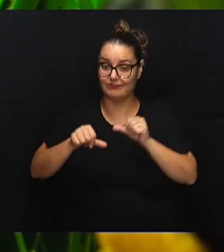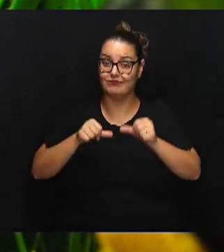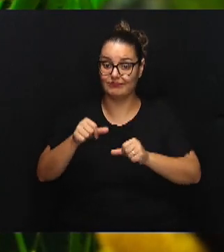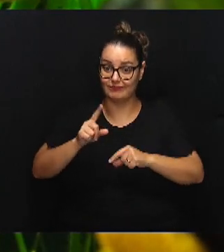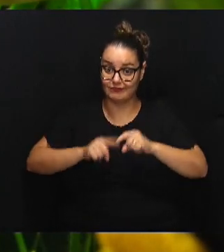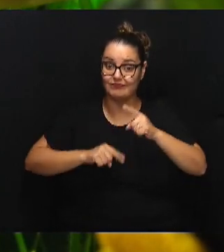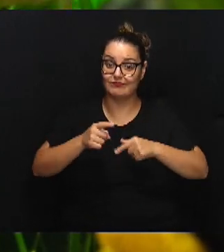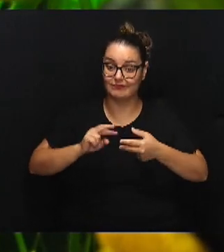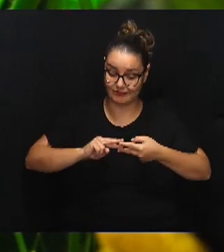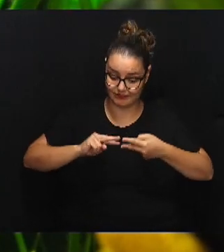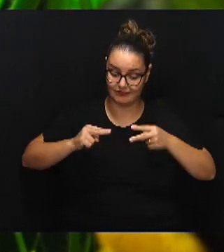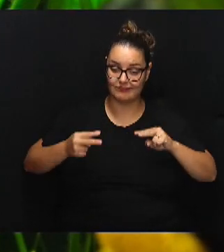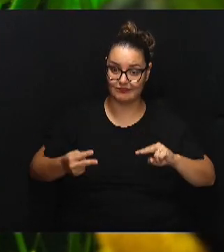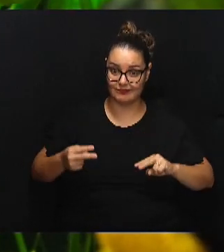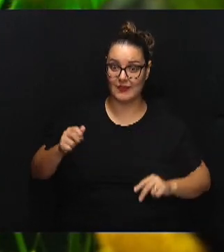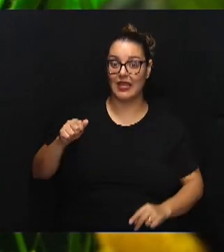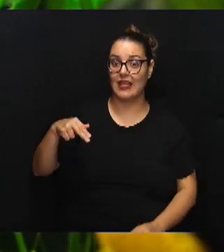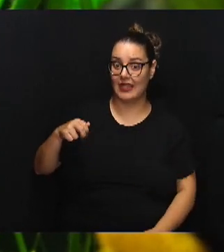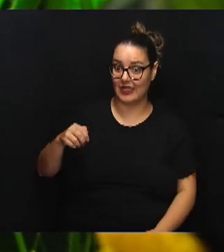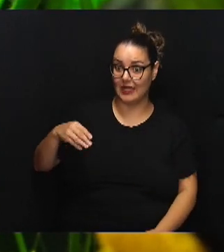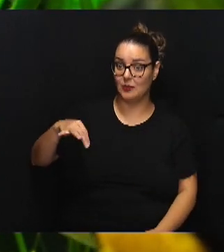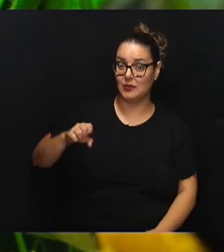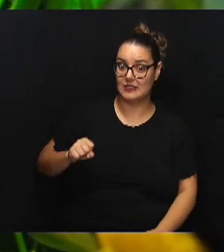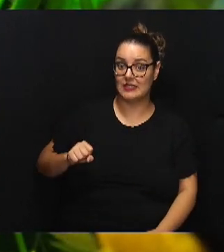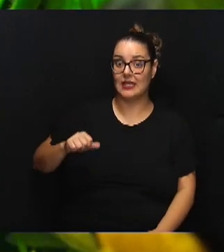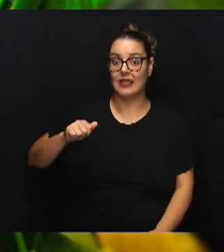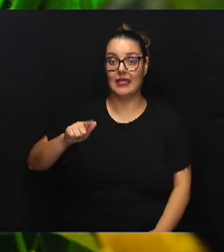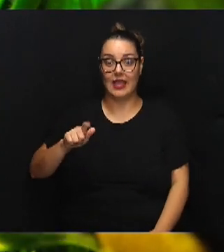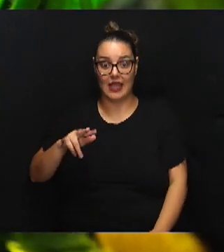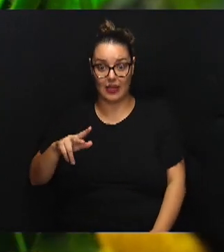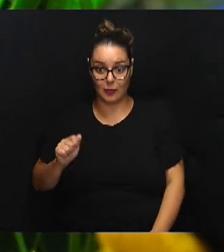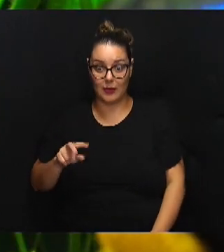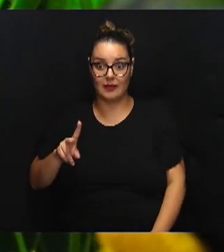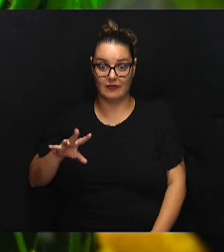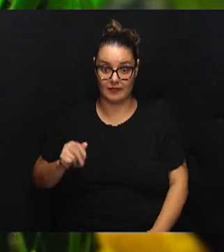material genético de anêmonas e águas-vivas. Essa